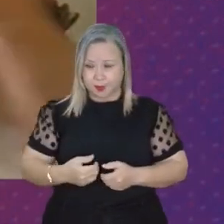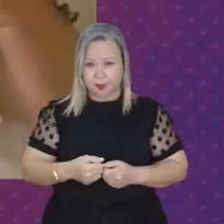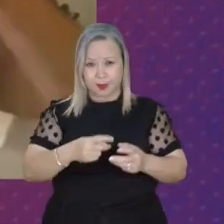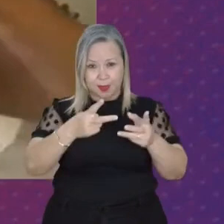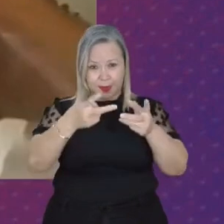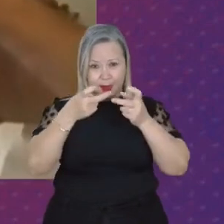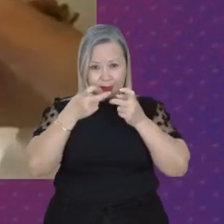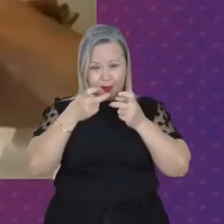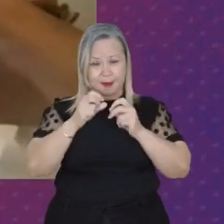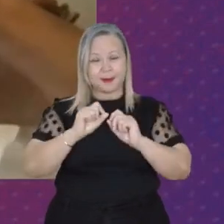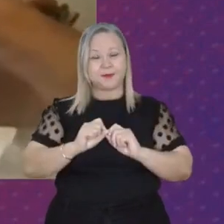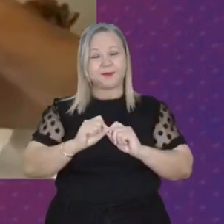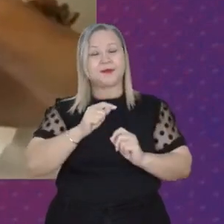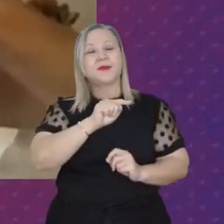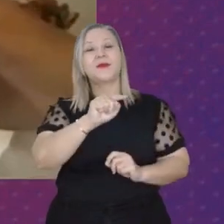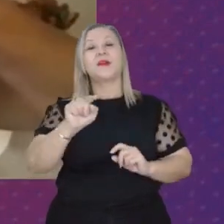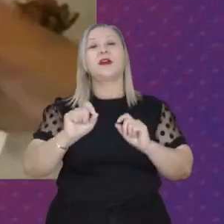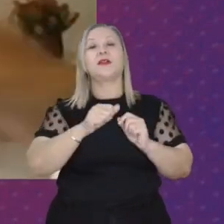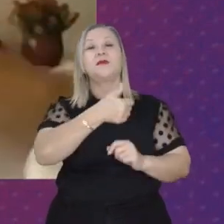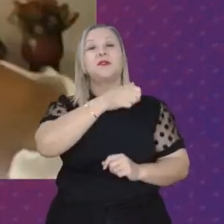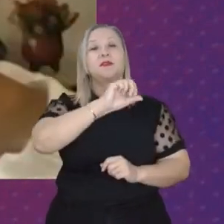bem, é ali, em